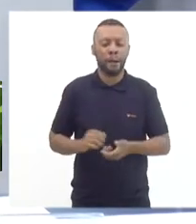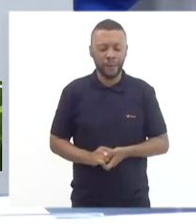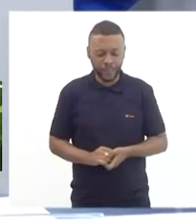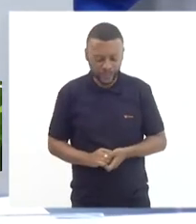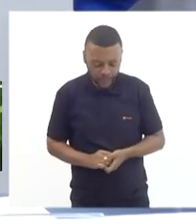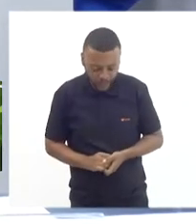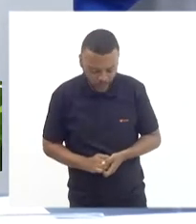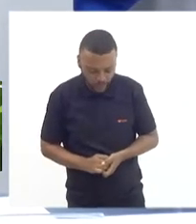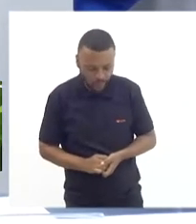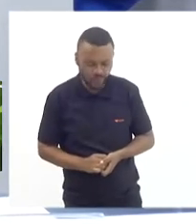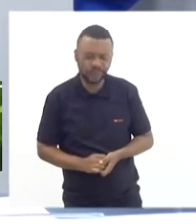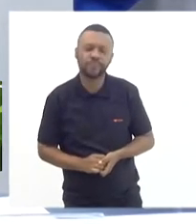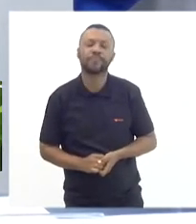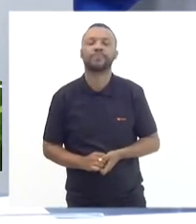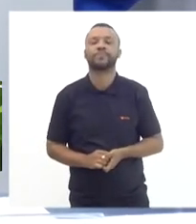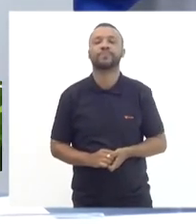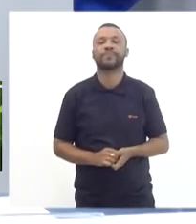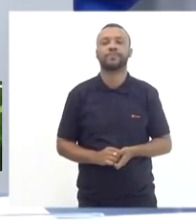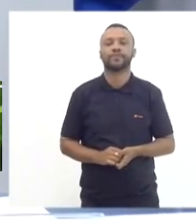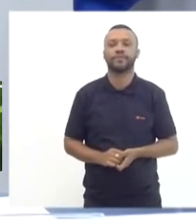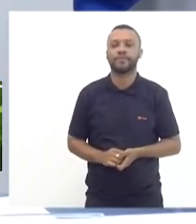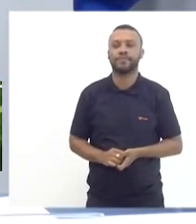Não, mas o fez por quê?